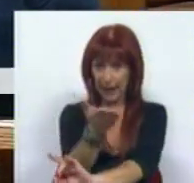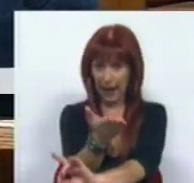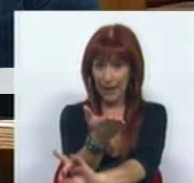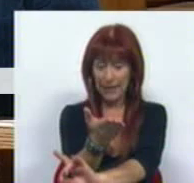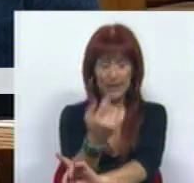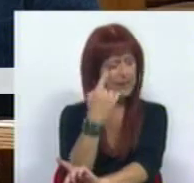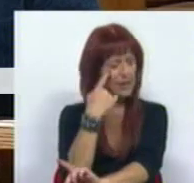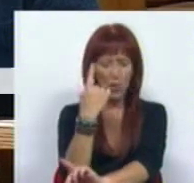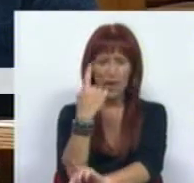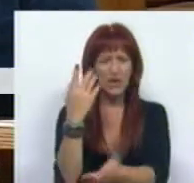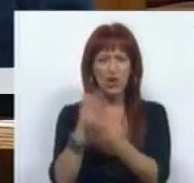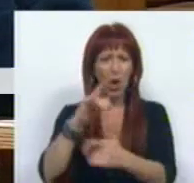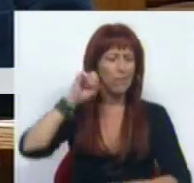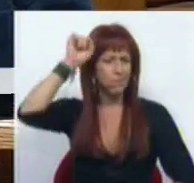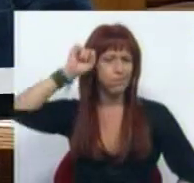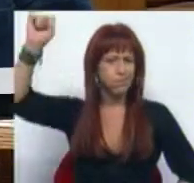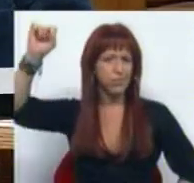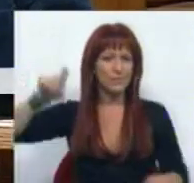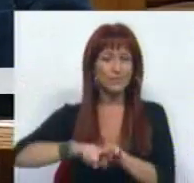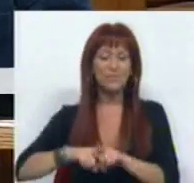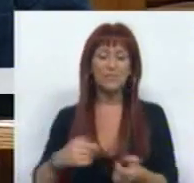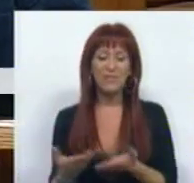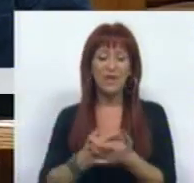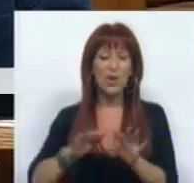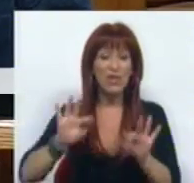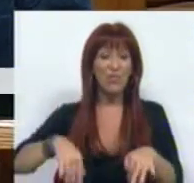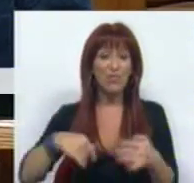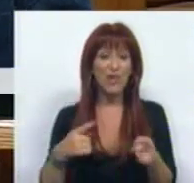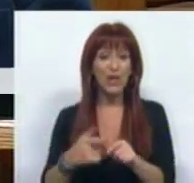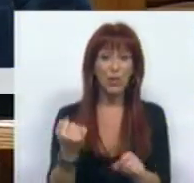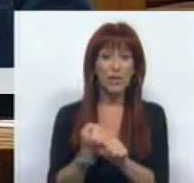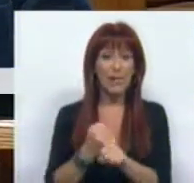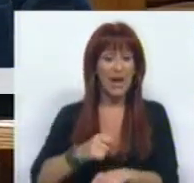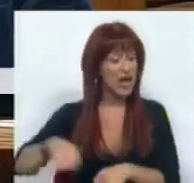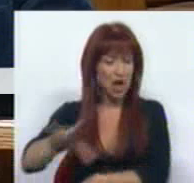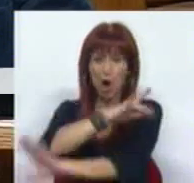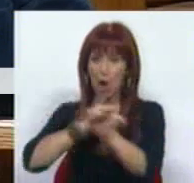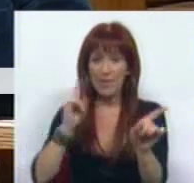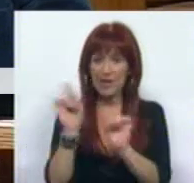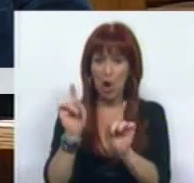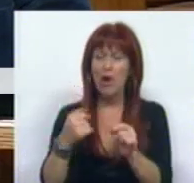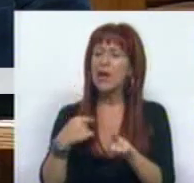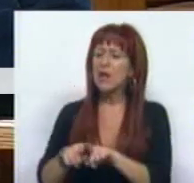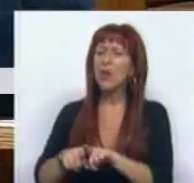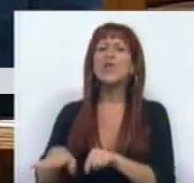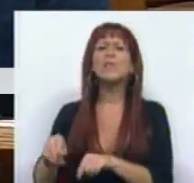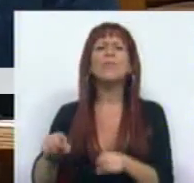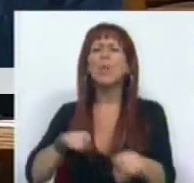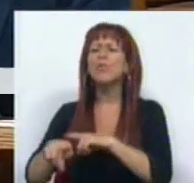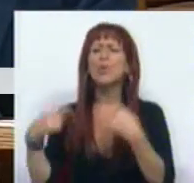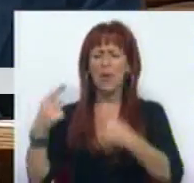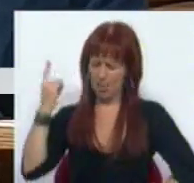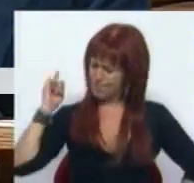não representa apenas o suicídio económico e o fim do emprego na Europa, mas também o caldo político onde graça